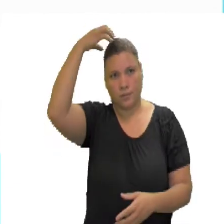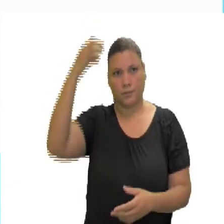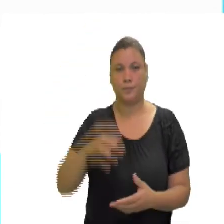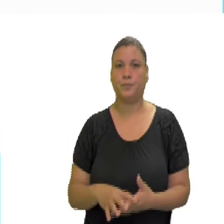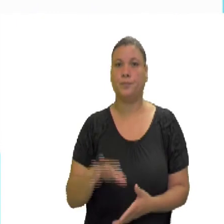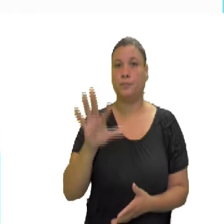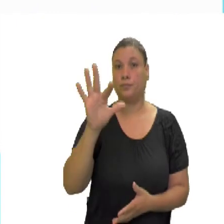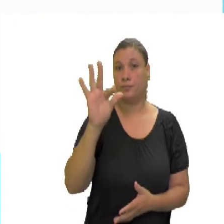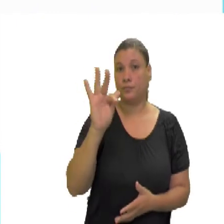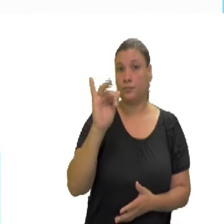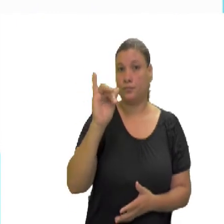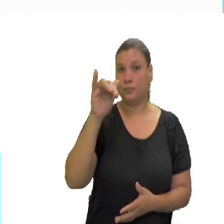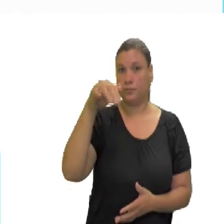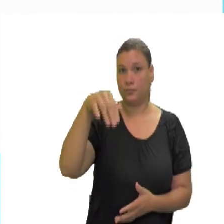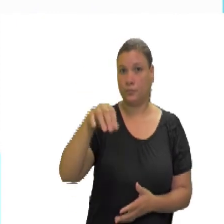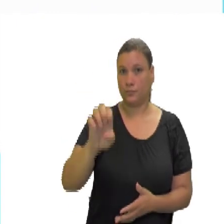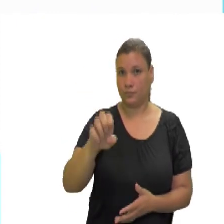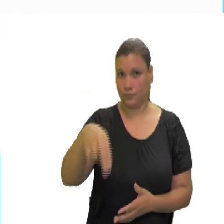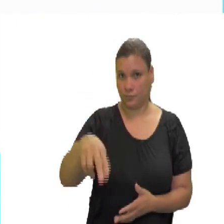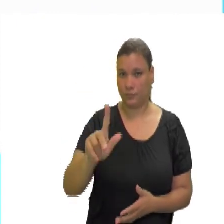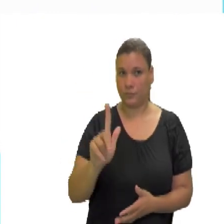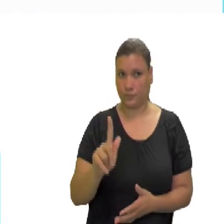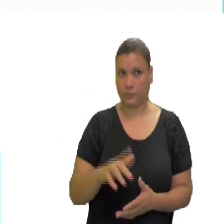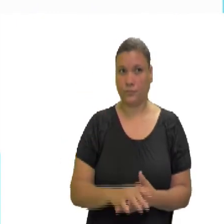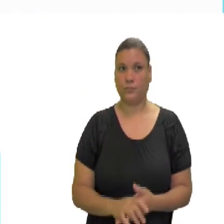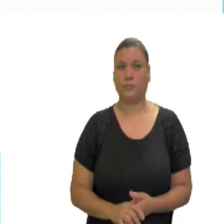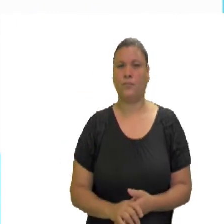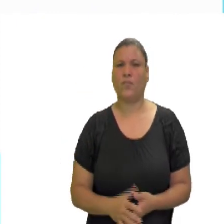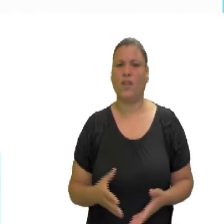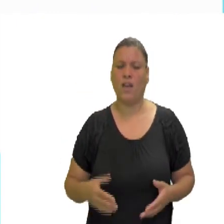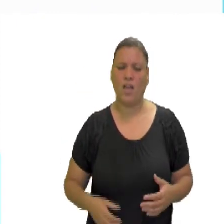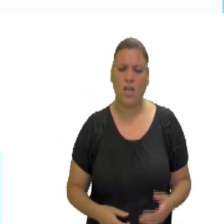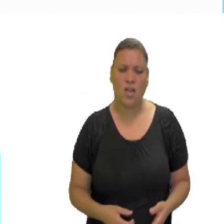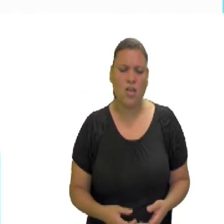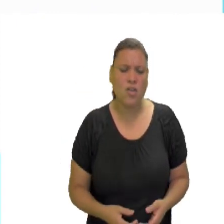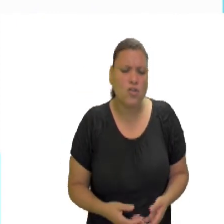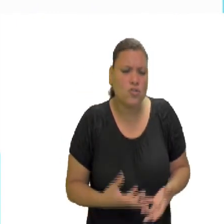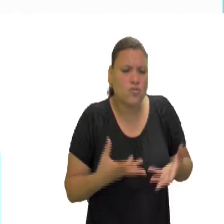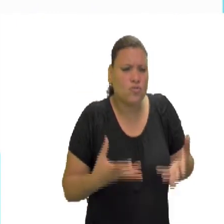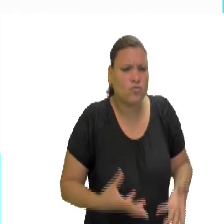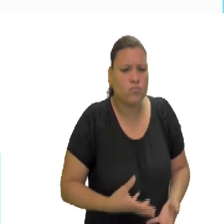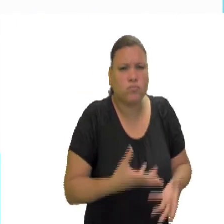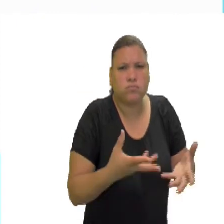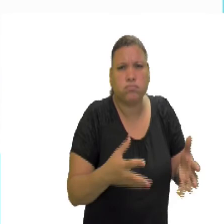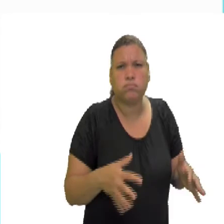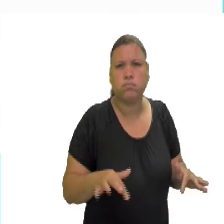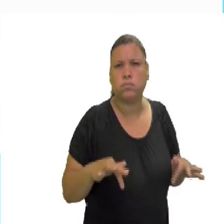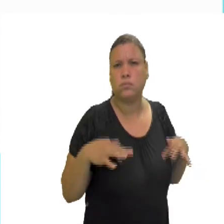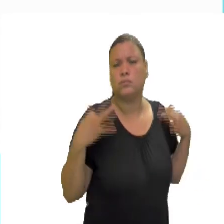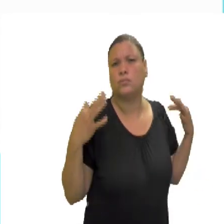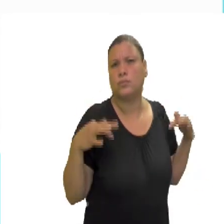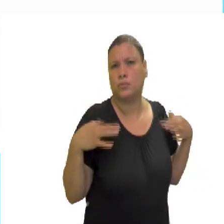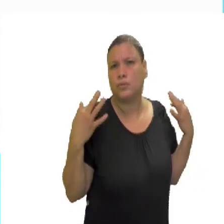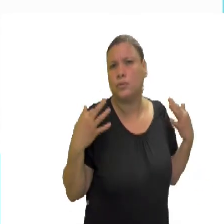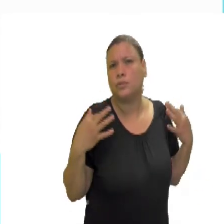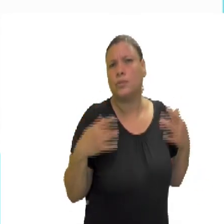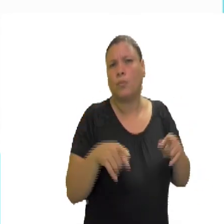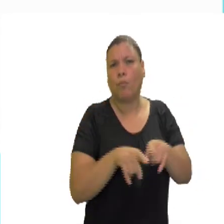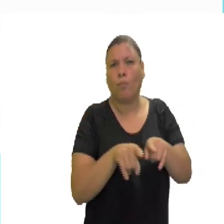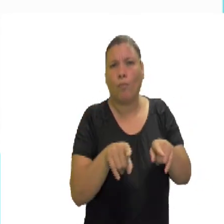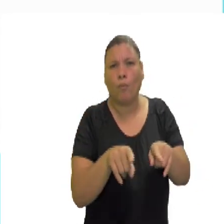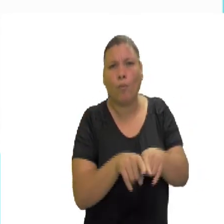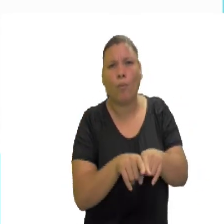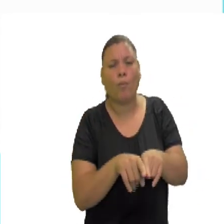Real, que estimula tanto o turismo quanto a preservação e a revitalização e